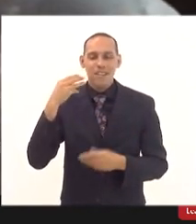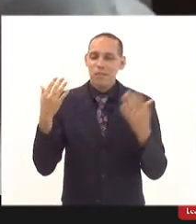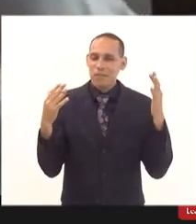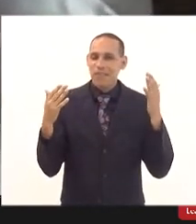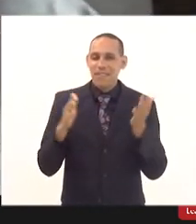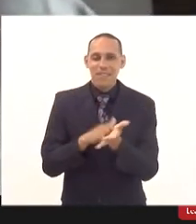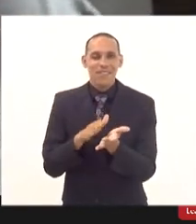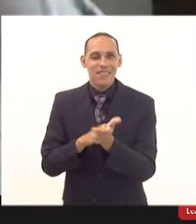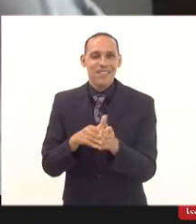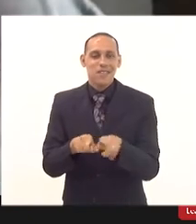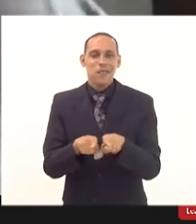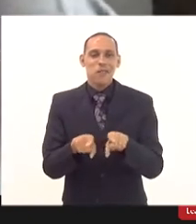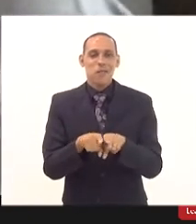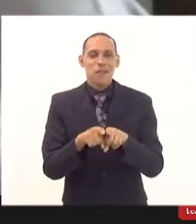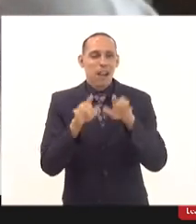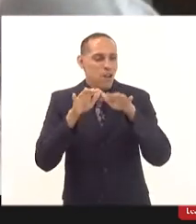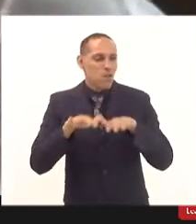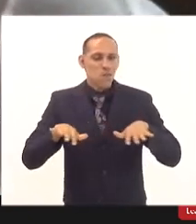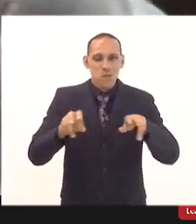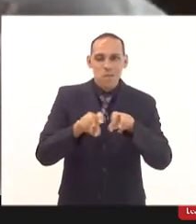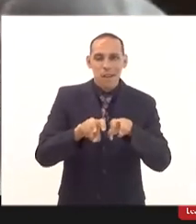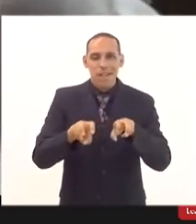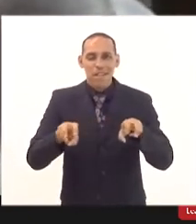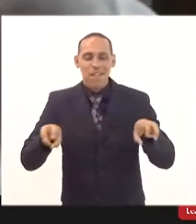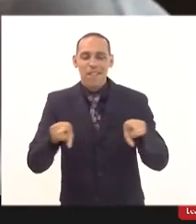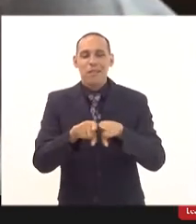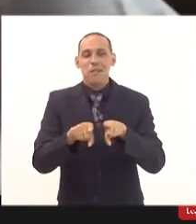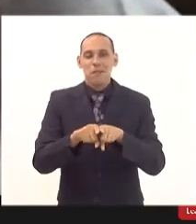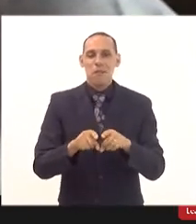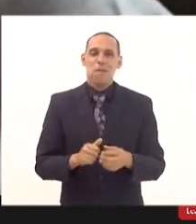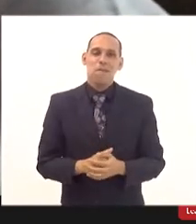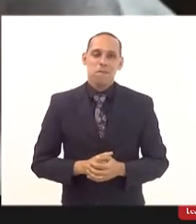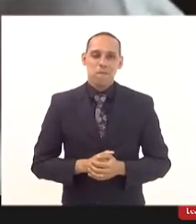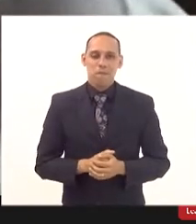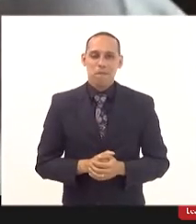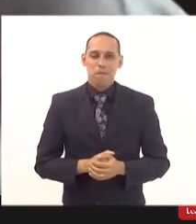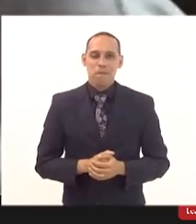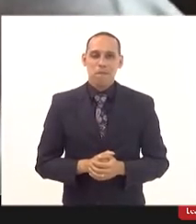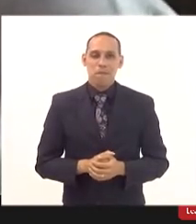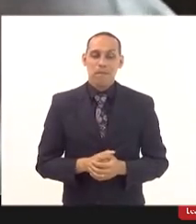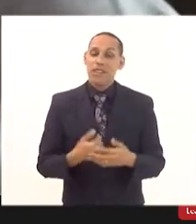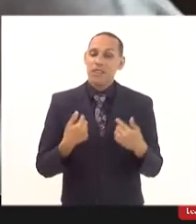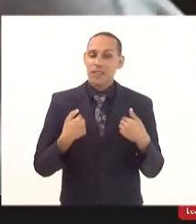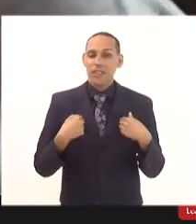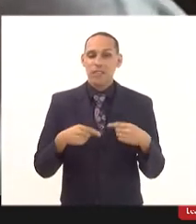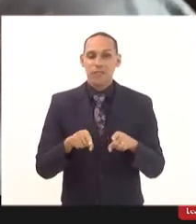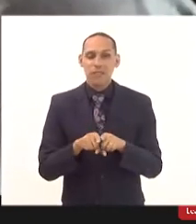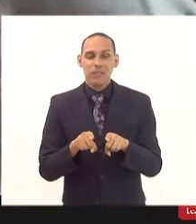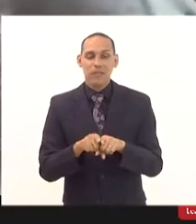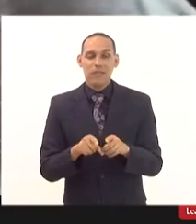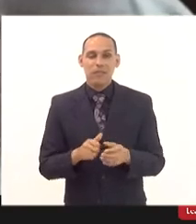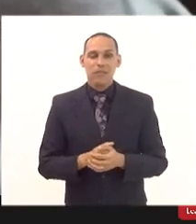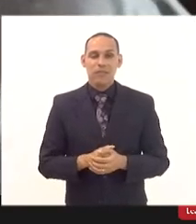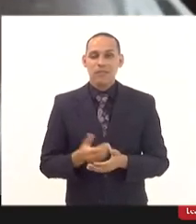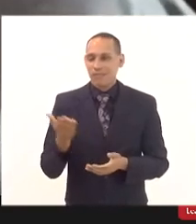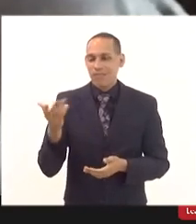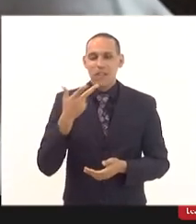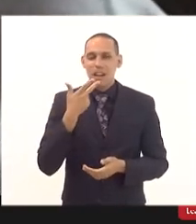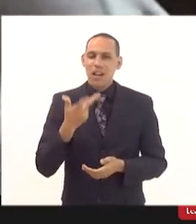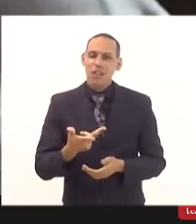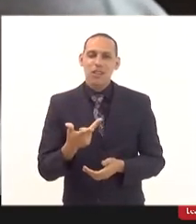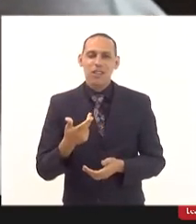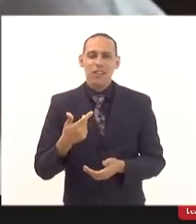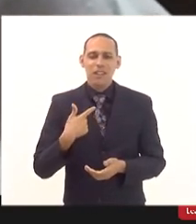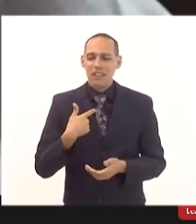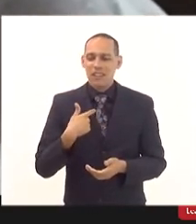parabenizo como ao restante da mesa é eu também como o João falou Estou